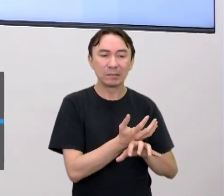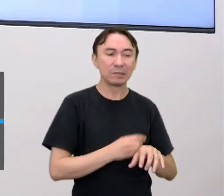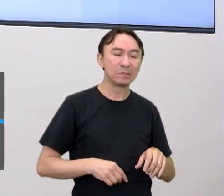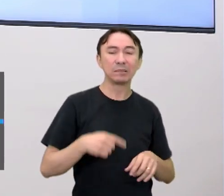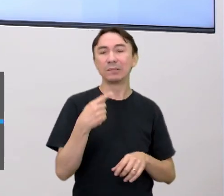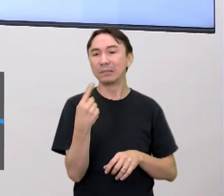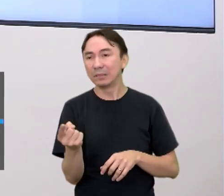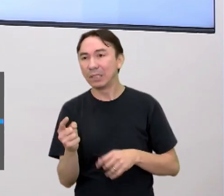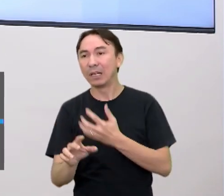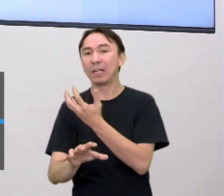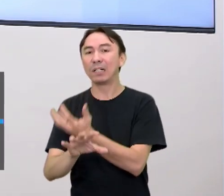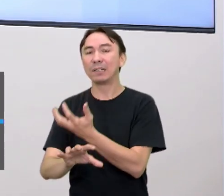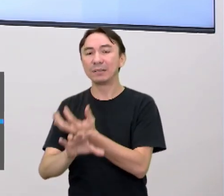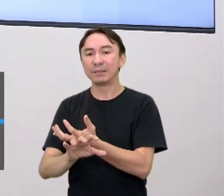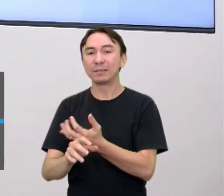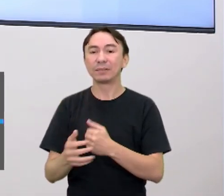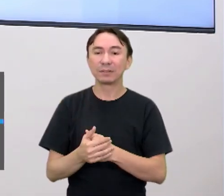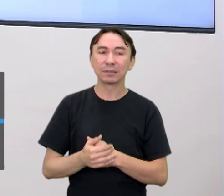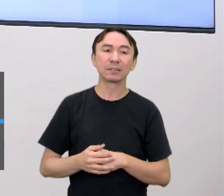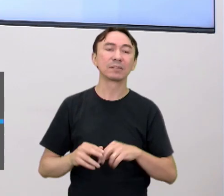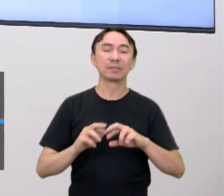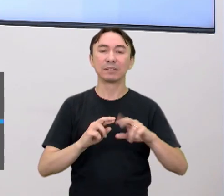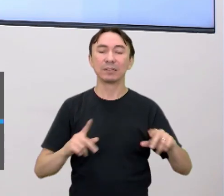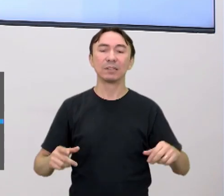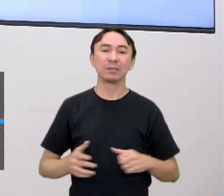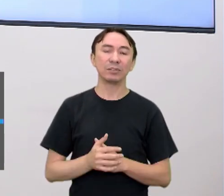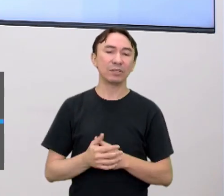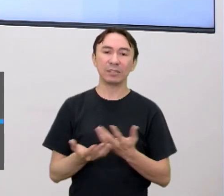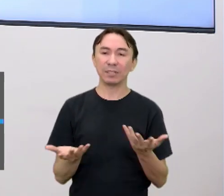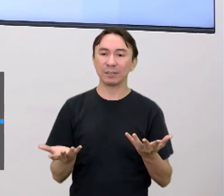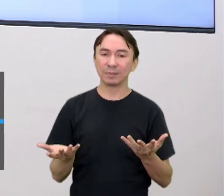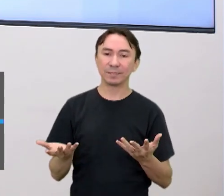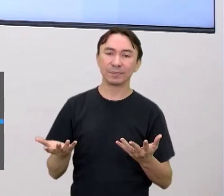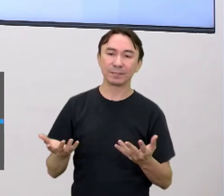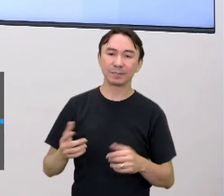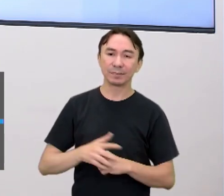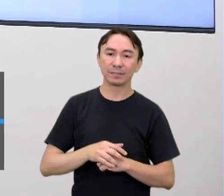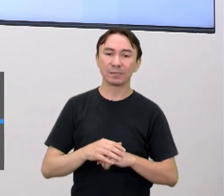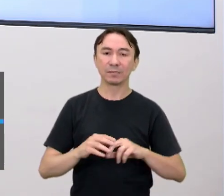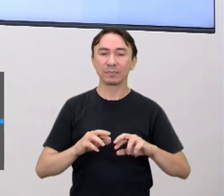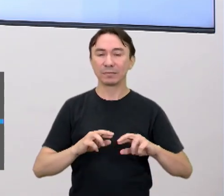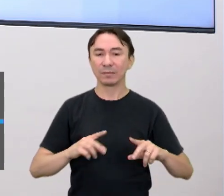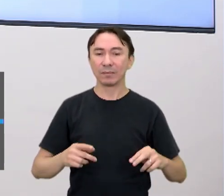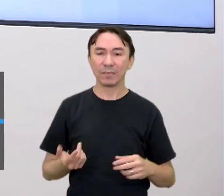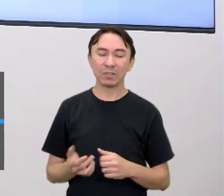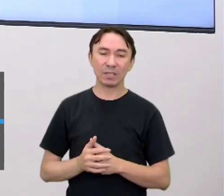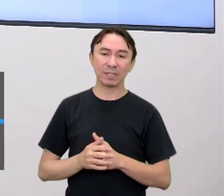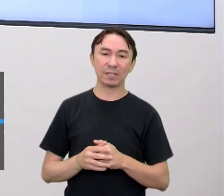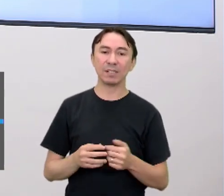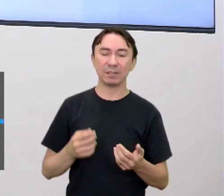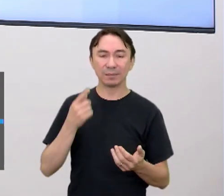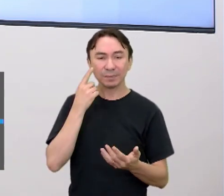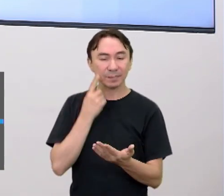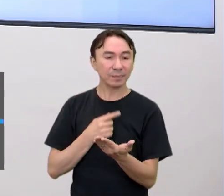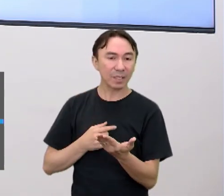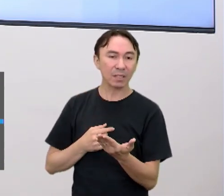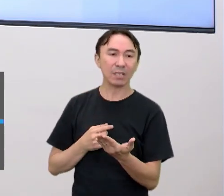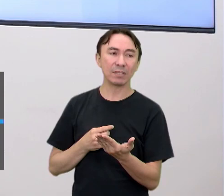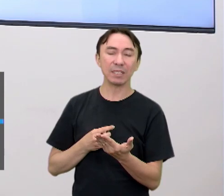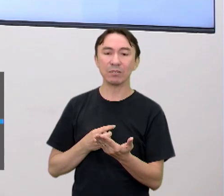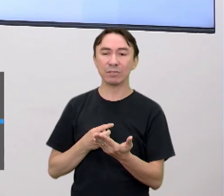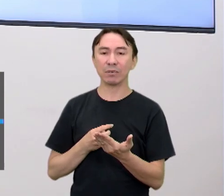integrando com o outro, e assim vai. Mas essa é a proposta. Sempre lembrando, né, que a gente está trabalhando aí os